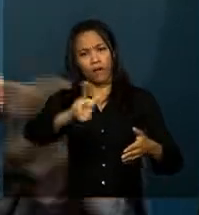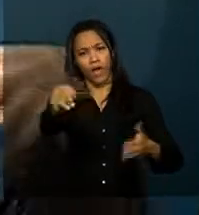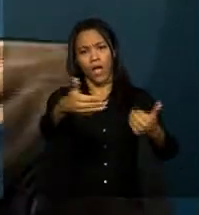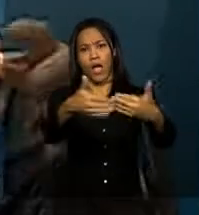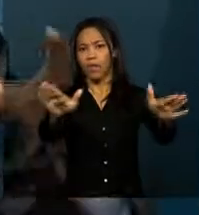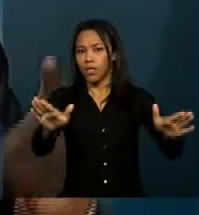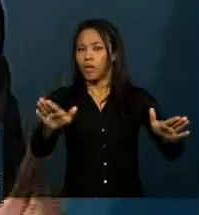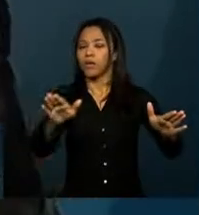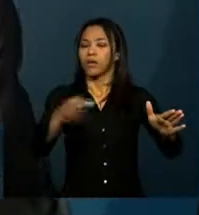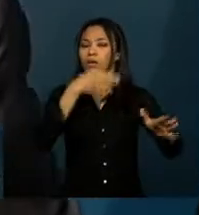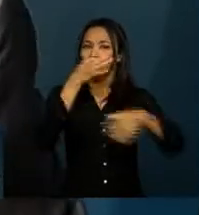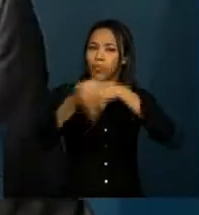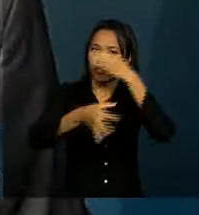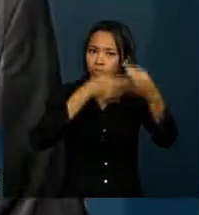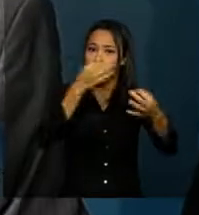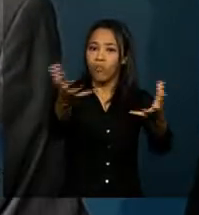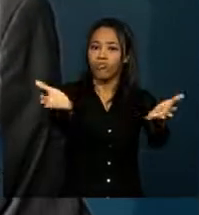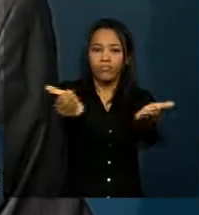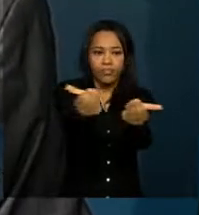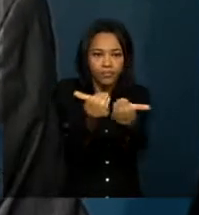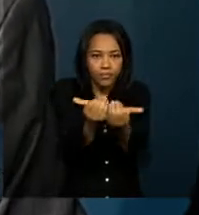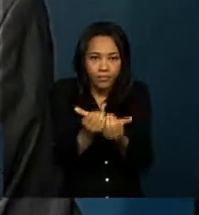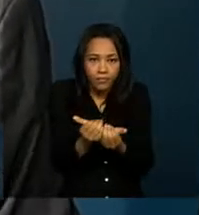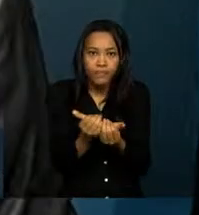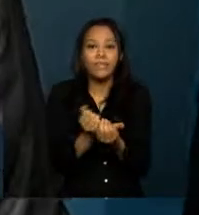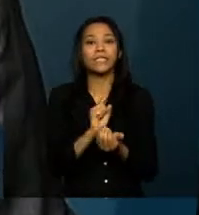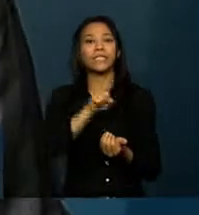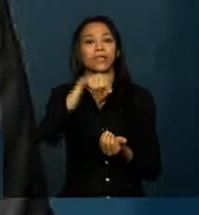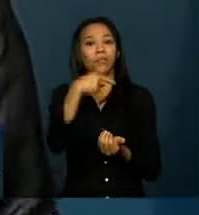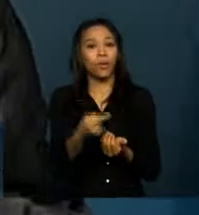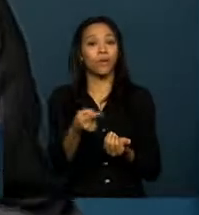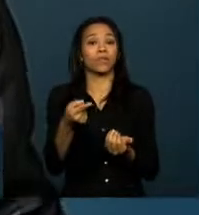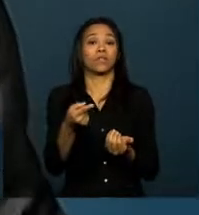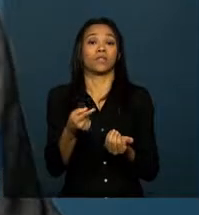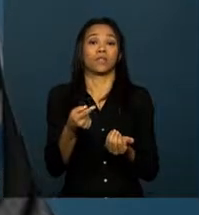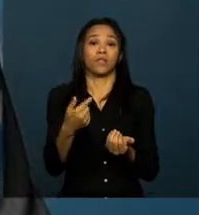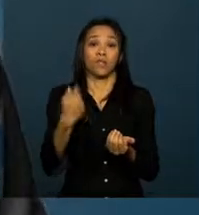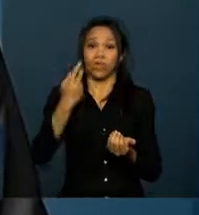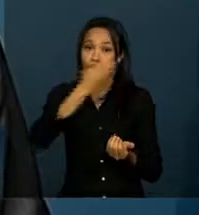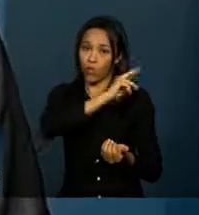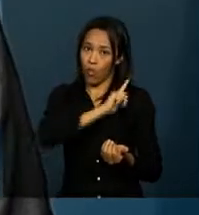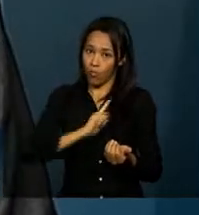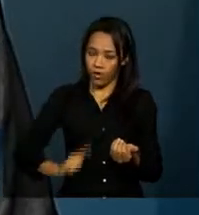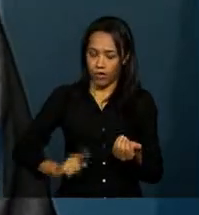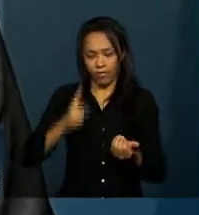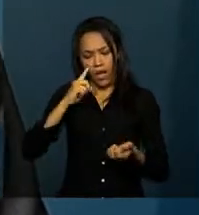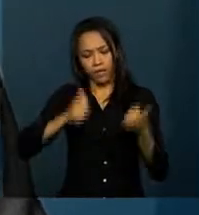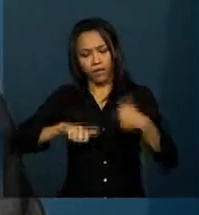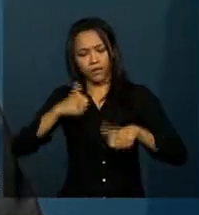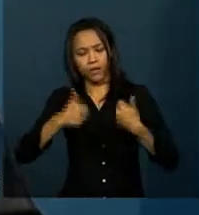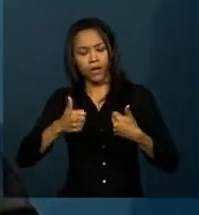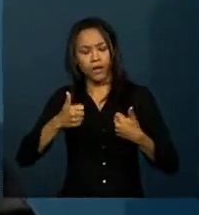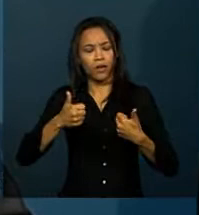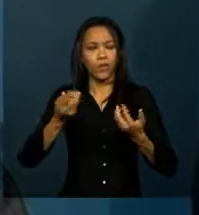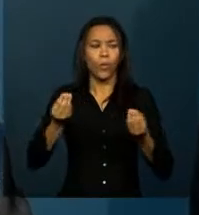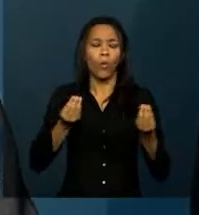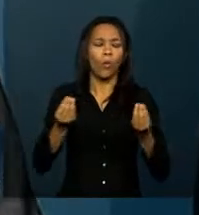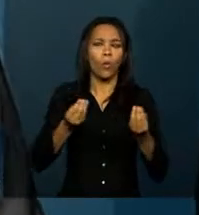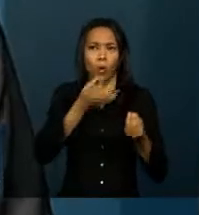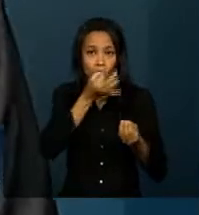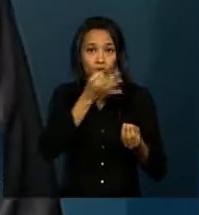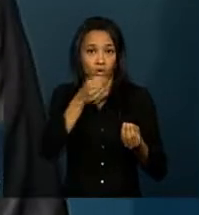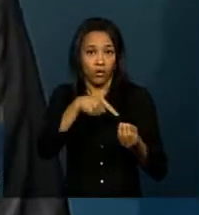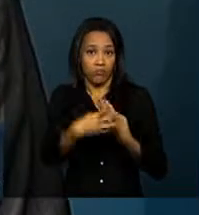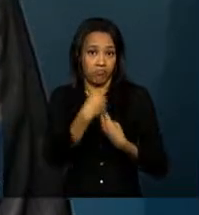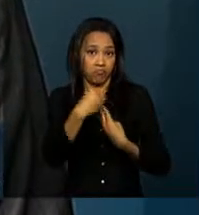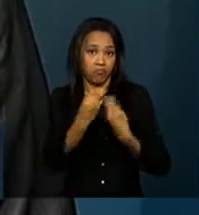sociedade, vamos pegar essas discussões e, posteriormente, quando nós formos em governo analisar os caminhos a partir das sugestões,